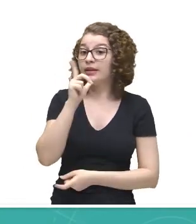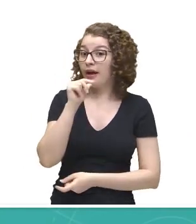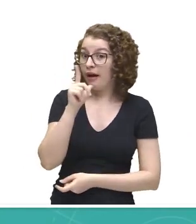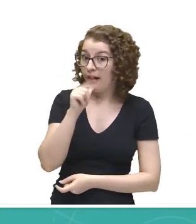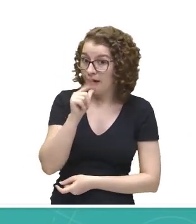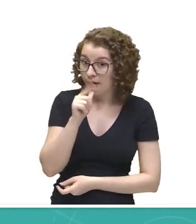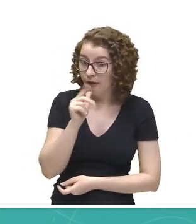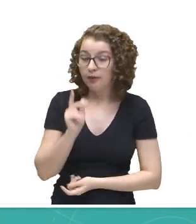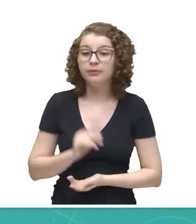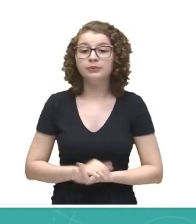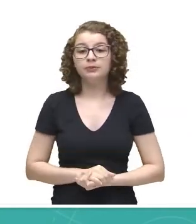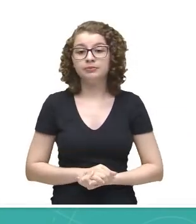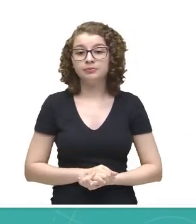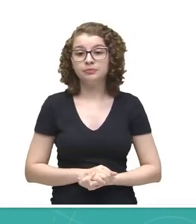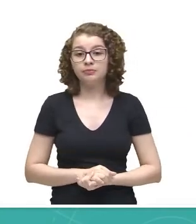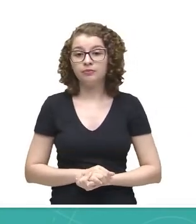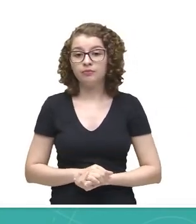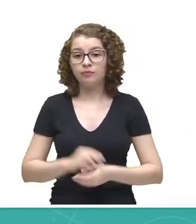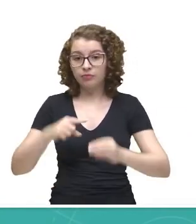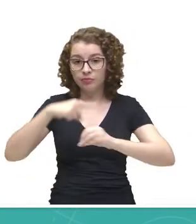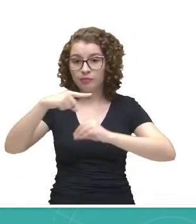que é encontrado? Íons,